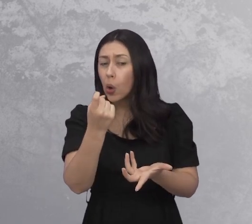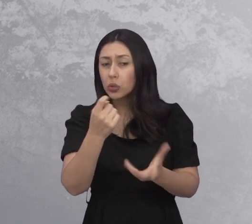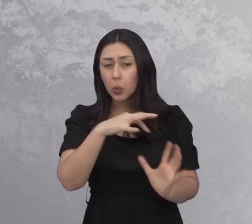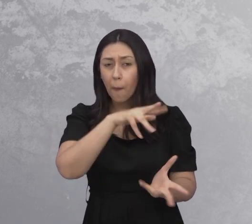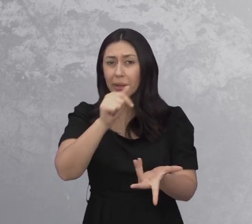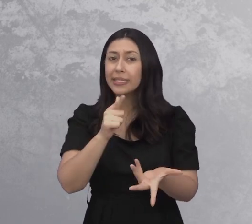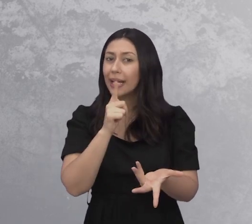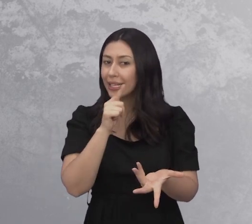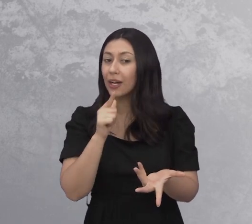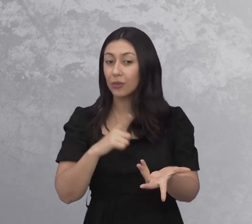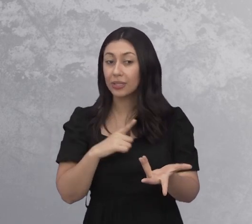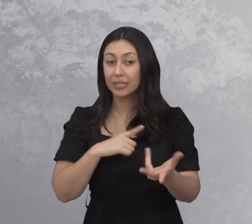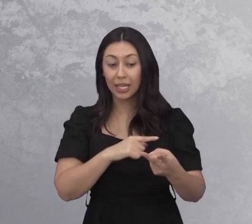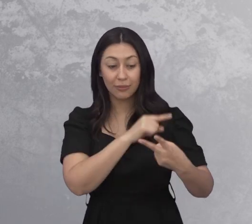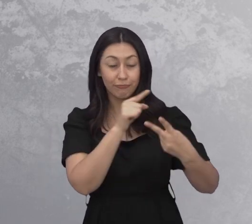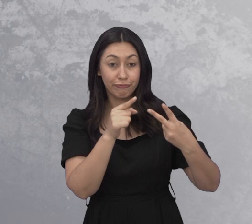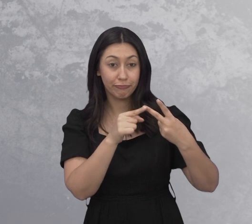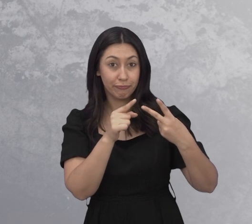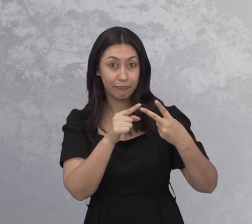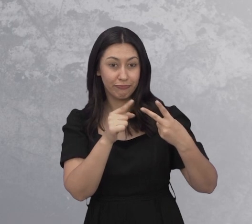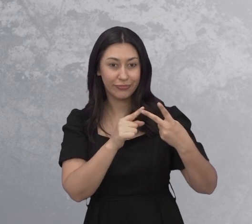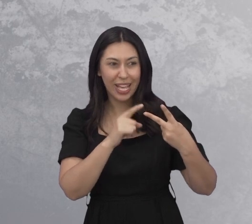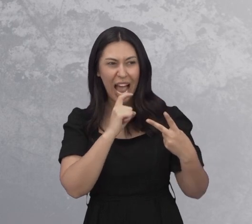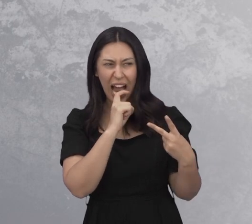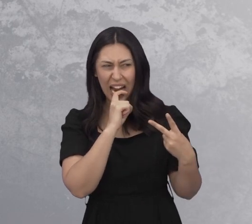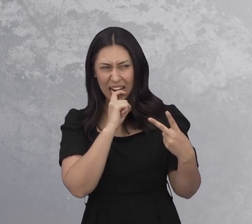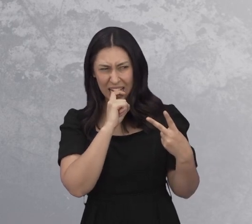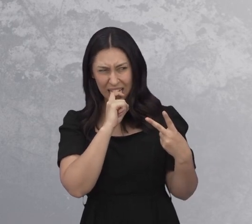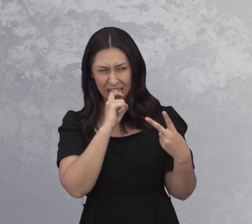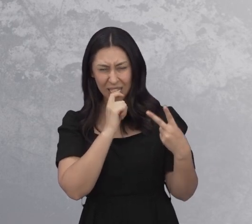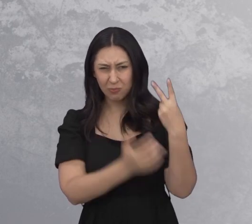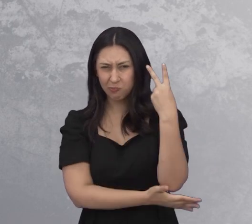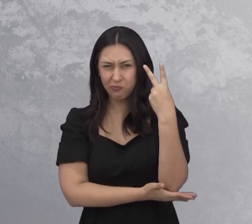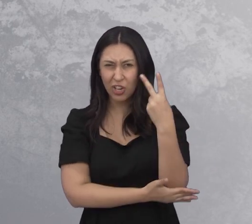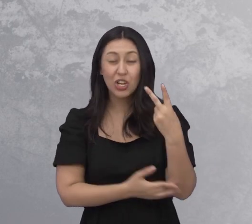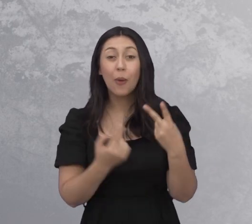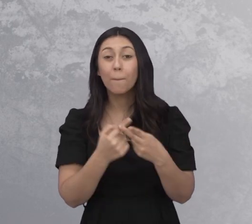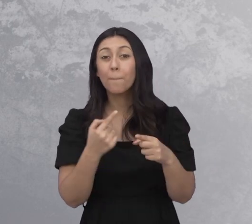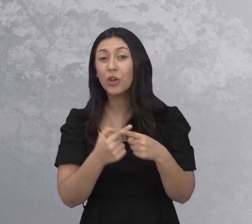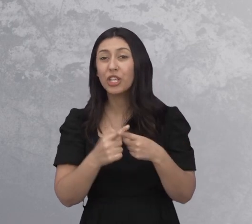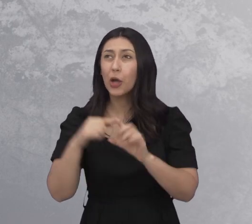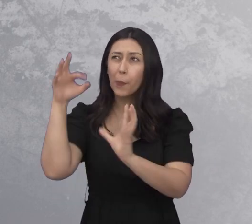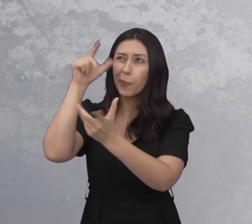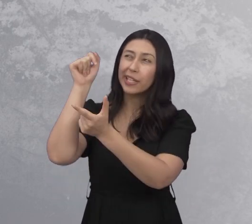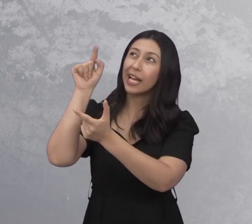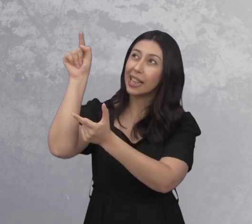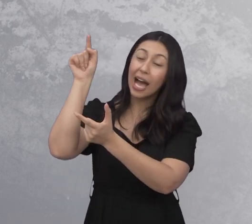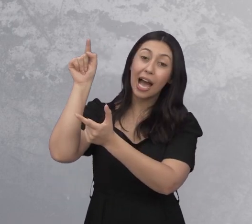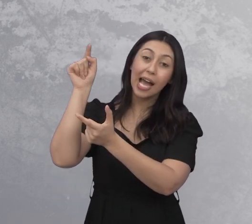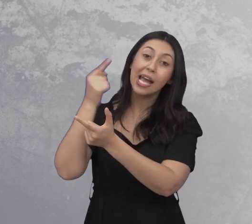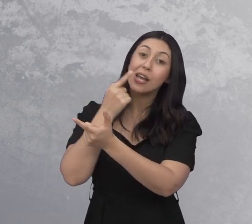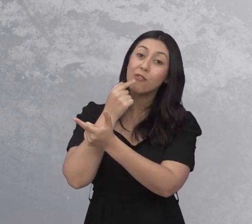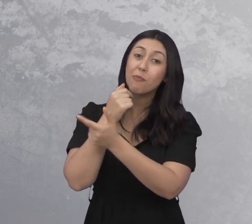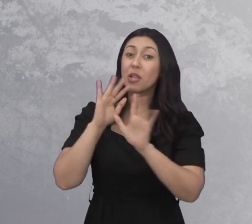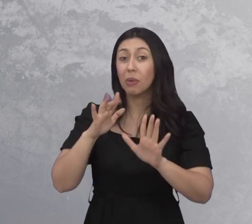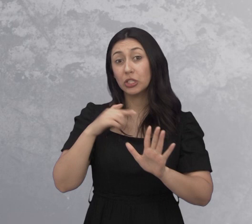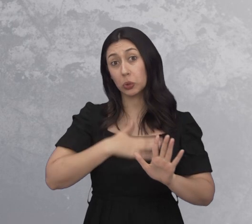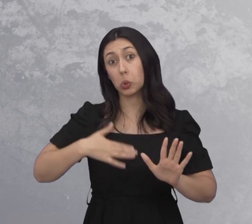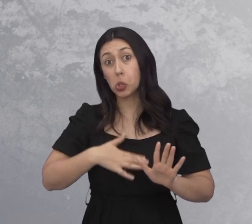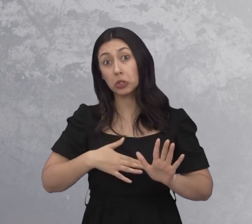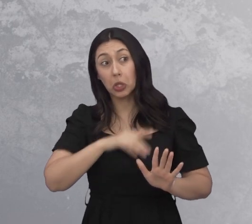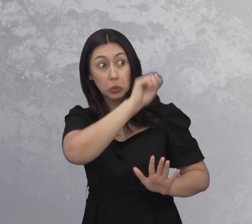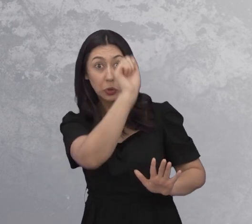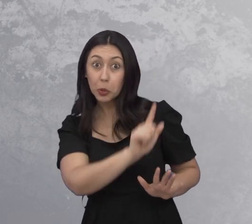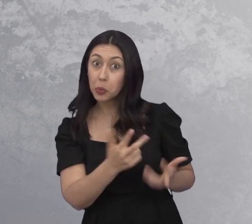água. B, ele estava com inveja porque mora num planeta vermelho e a cor favorita do Marvin é azul, como